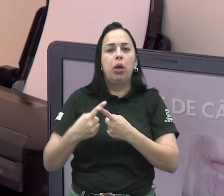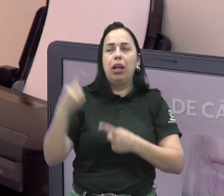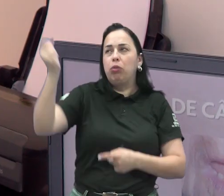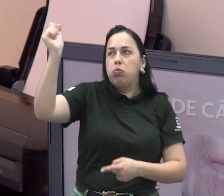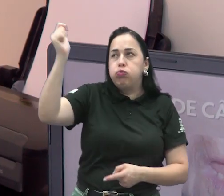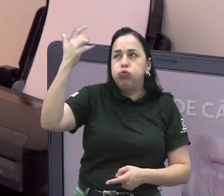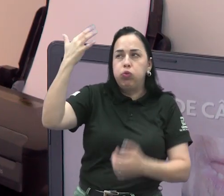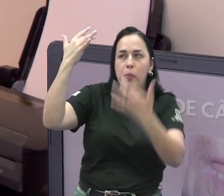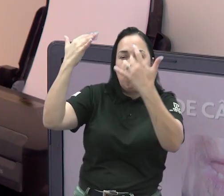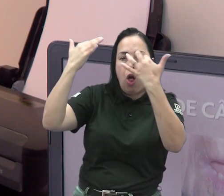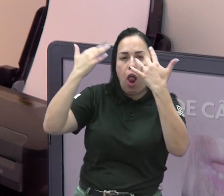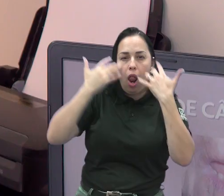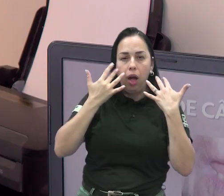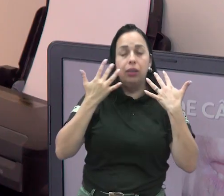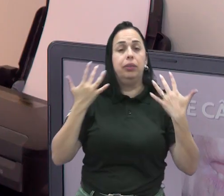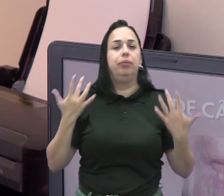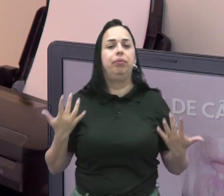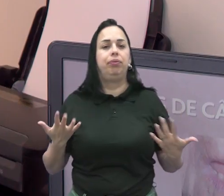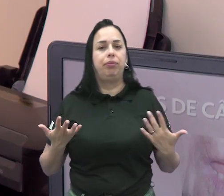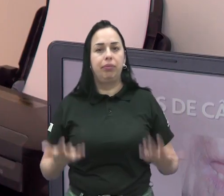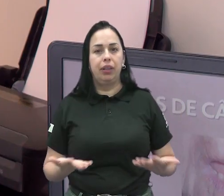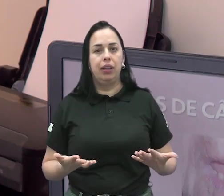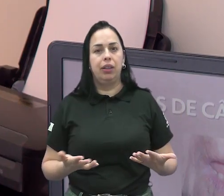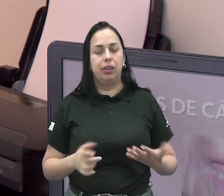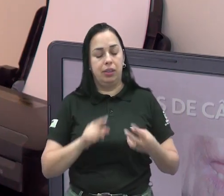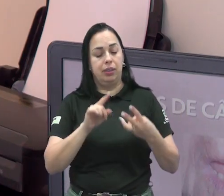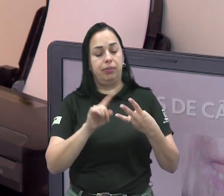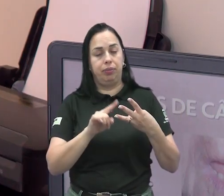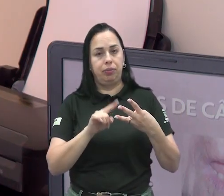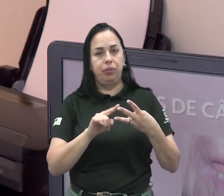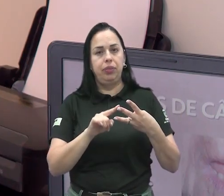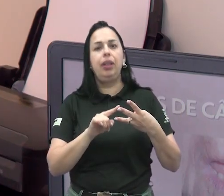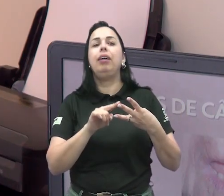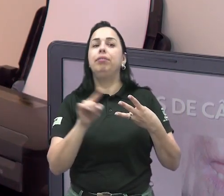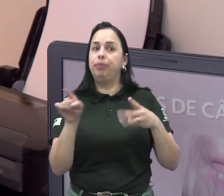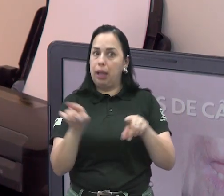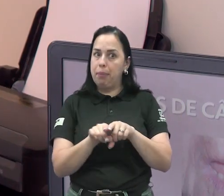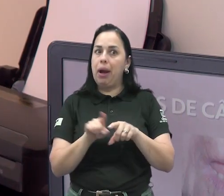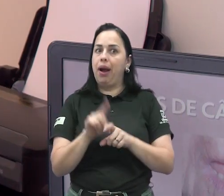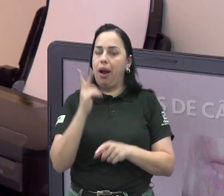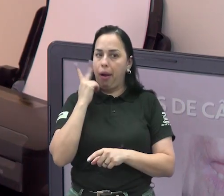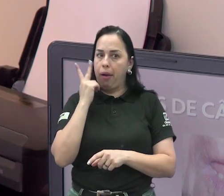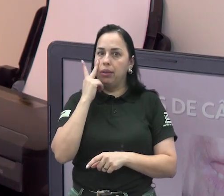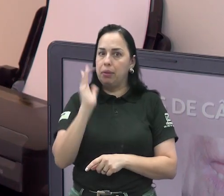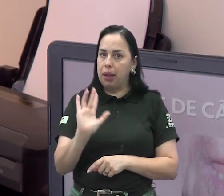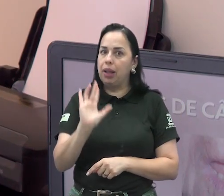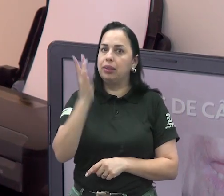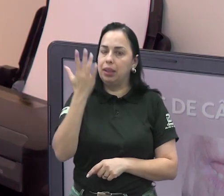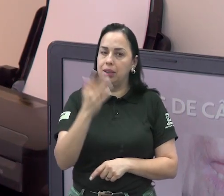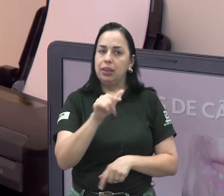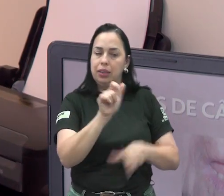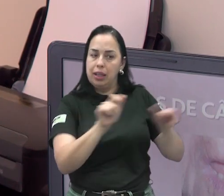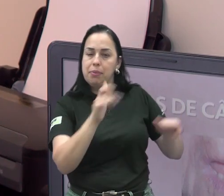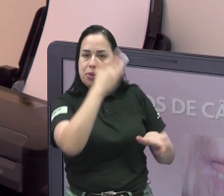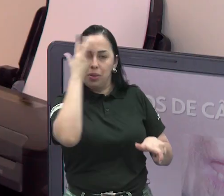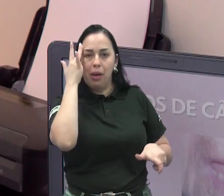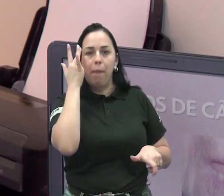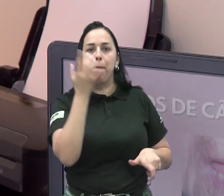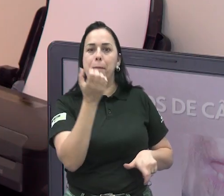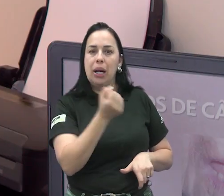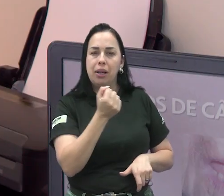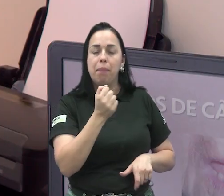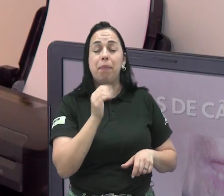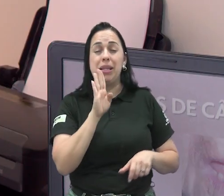tomam radiação solar, que nós chamamos de áreas fotoexpostas. O carcinoma espinocelular também é mais comum nesses